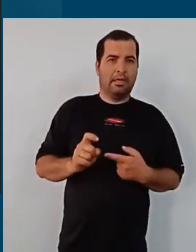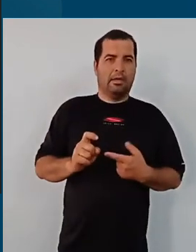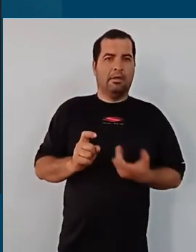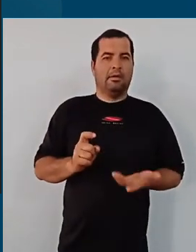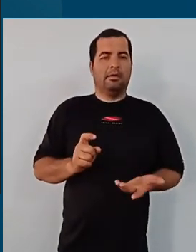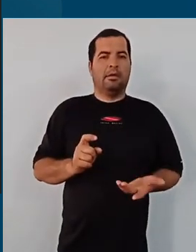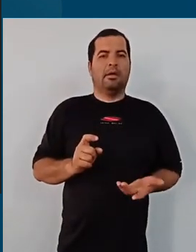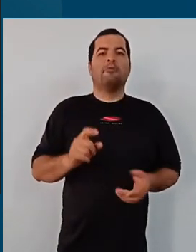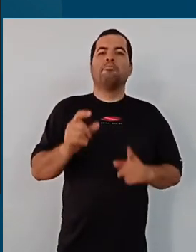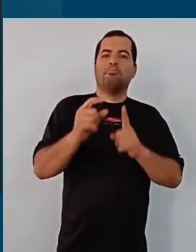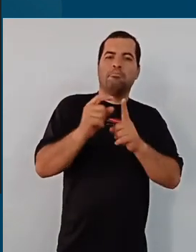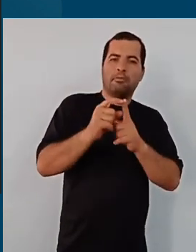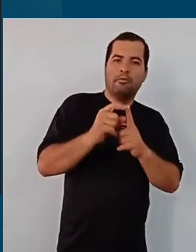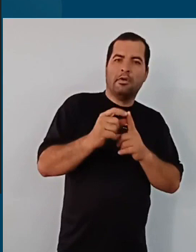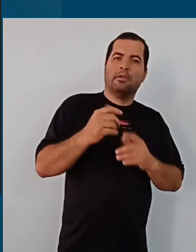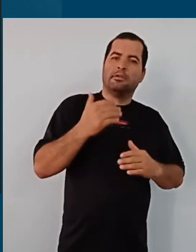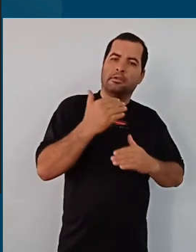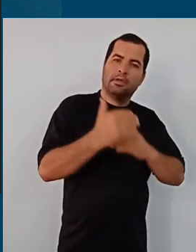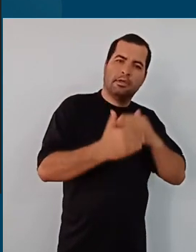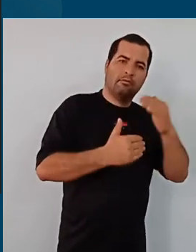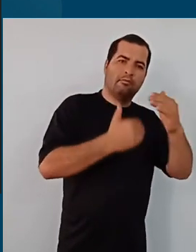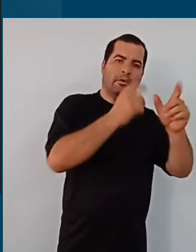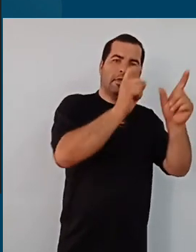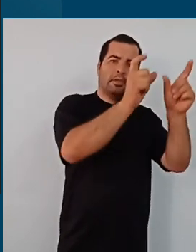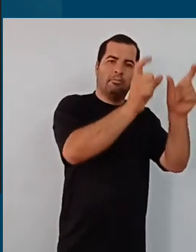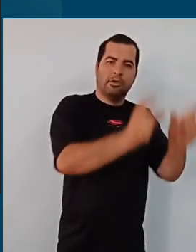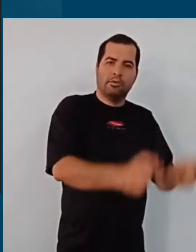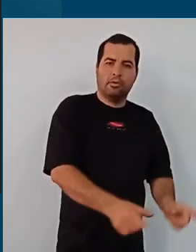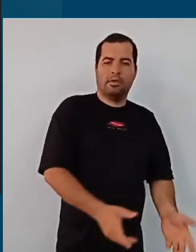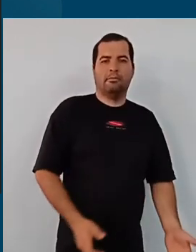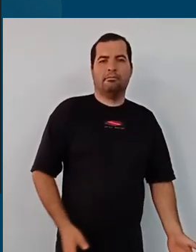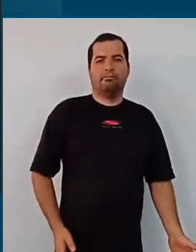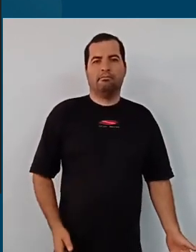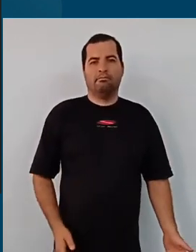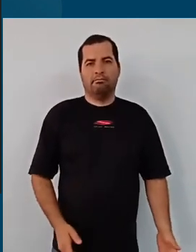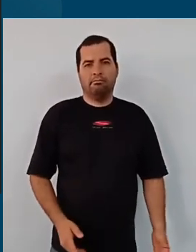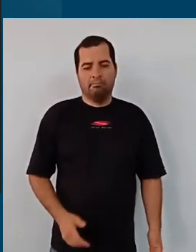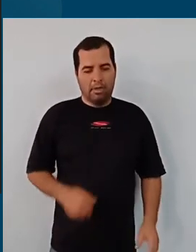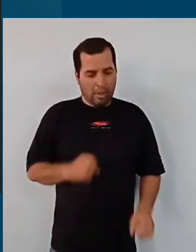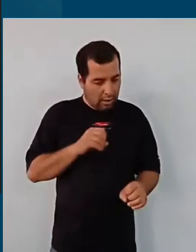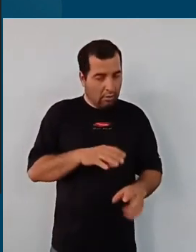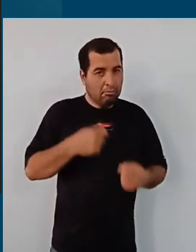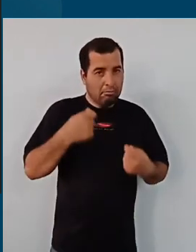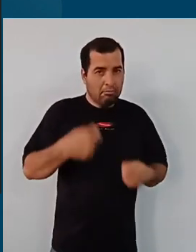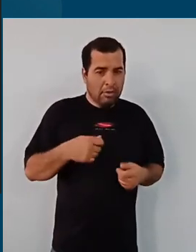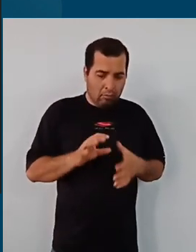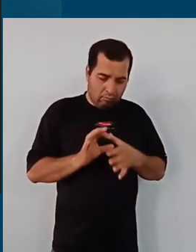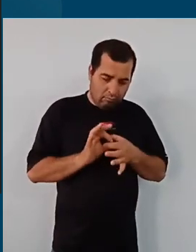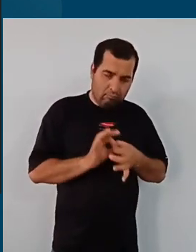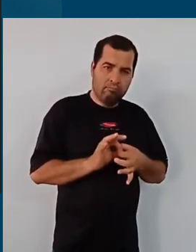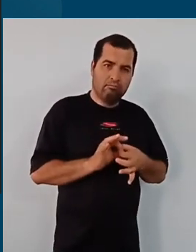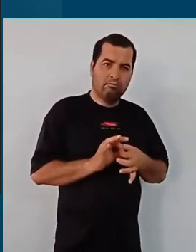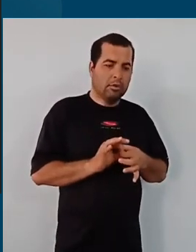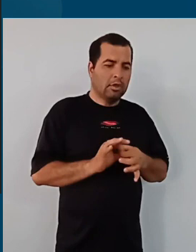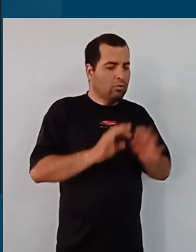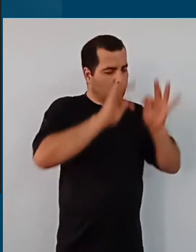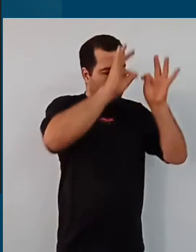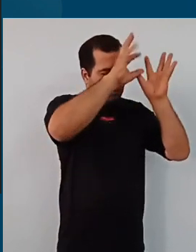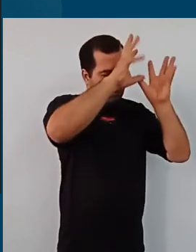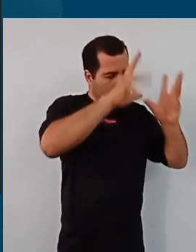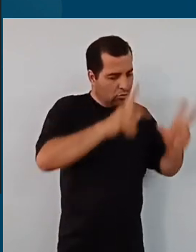palavra desenvolvimento da pessoa. A educação deve estar comprometida com o desenvolvimento total da